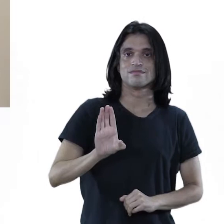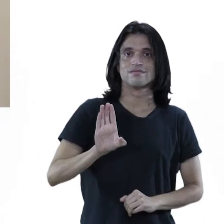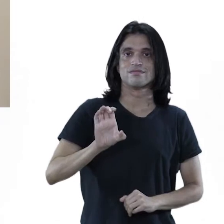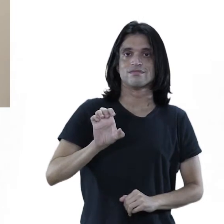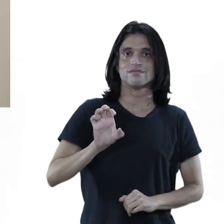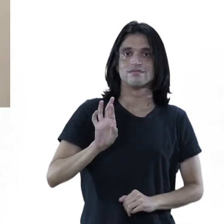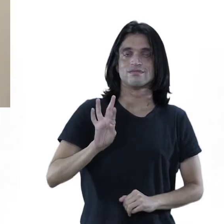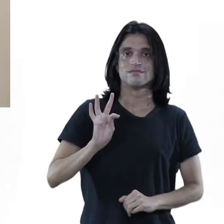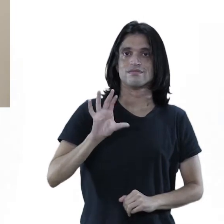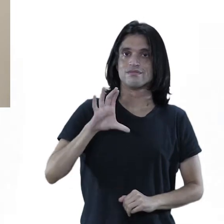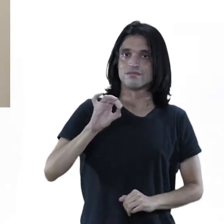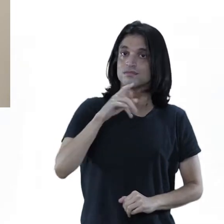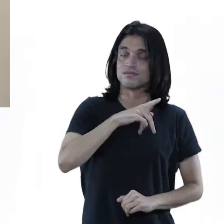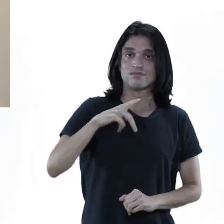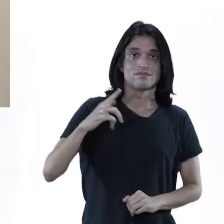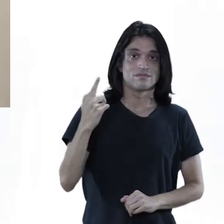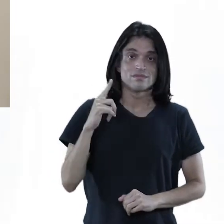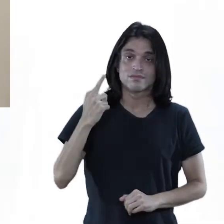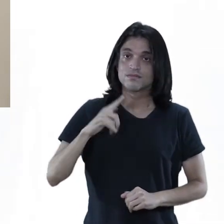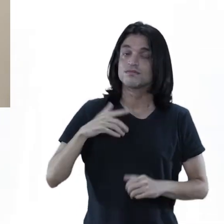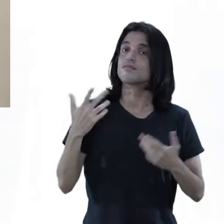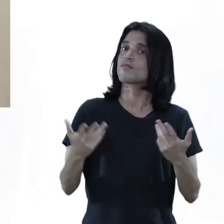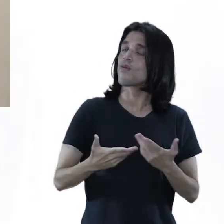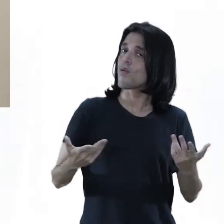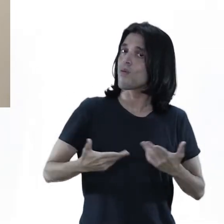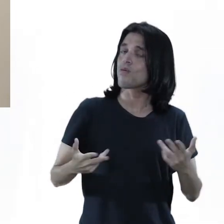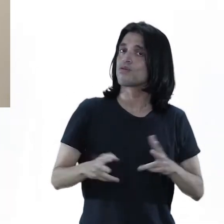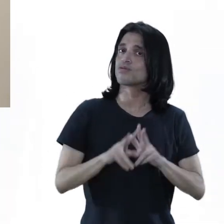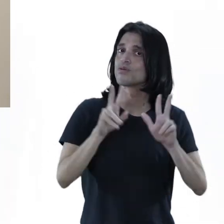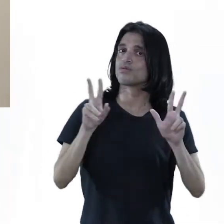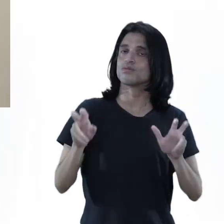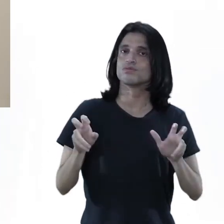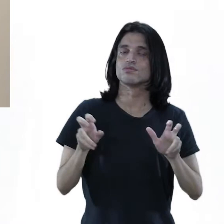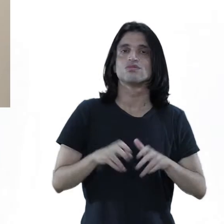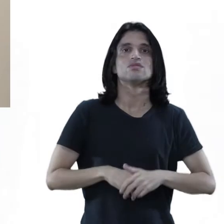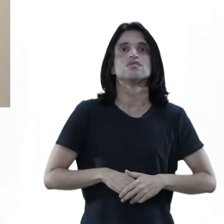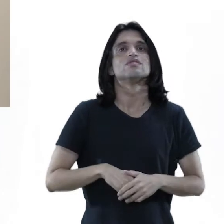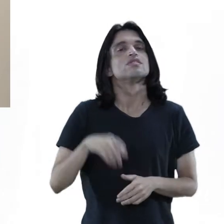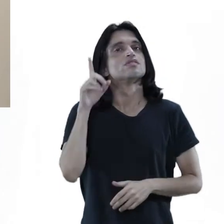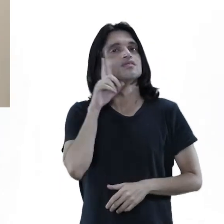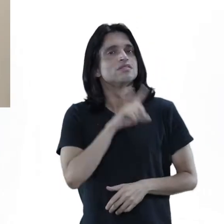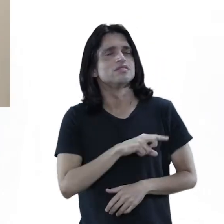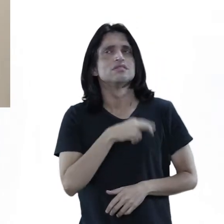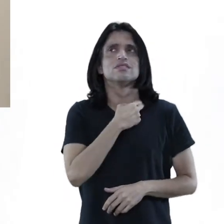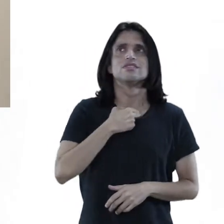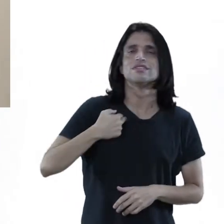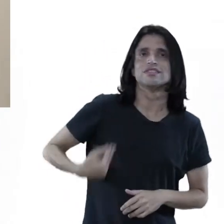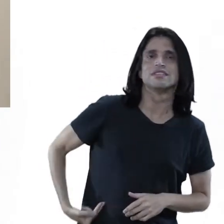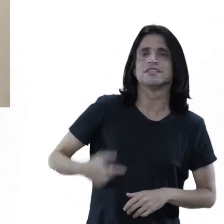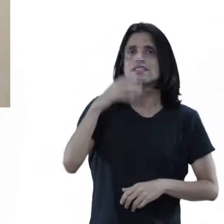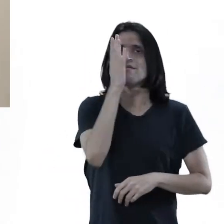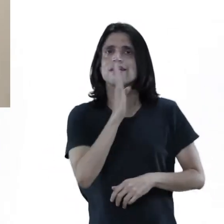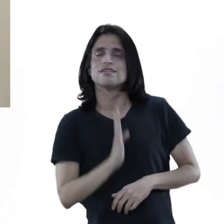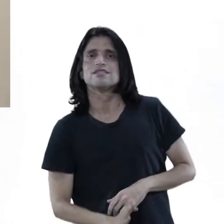Stabile, professor de Geografia, e hoje nós vamos falar de muita coisa interessante. Vamos falar sobre Estados Unidos e China, Brasil e entre